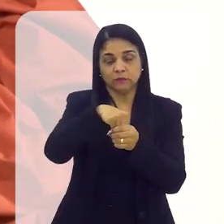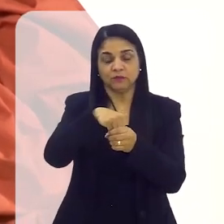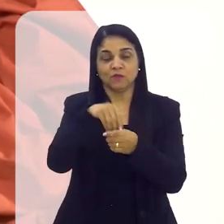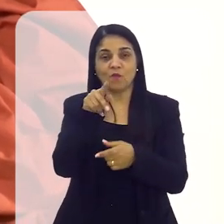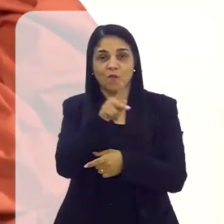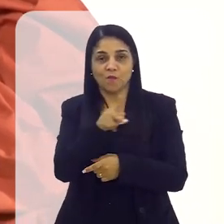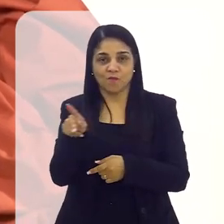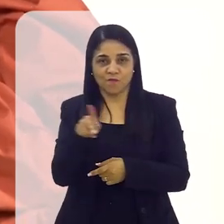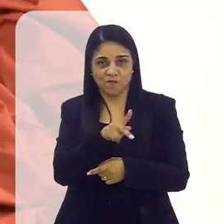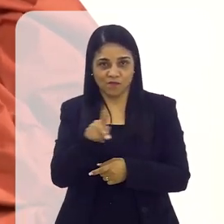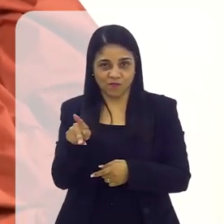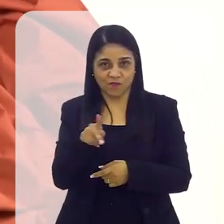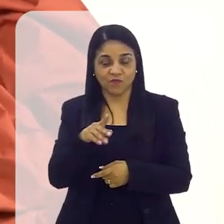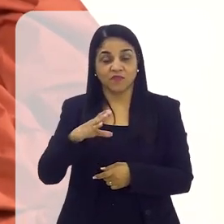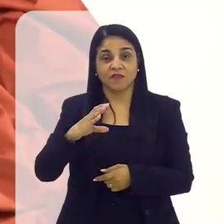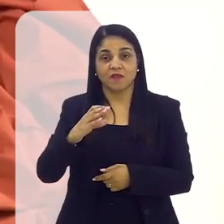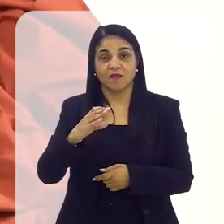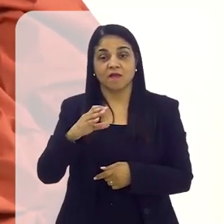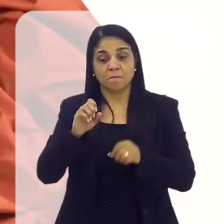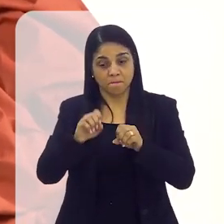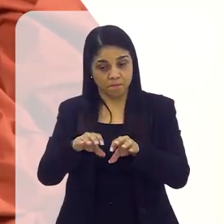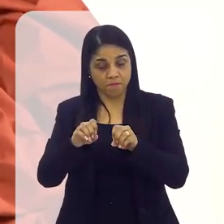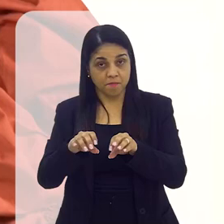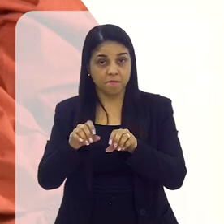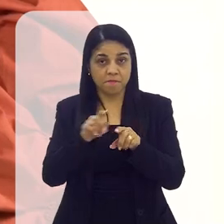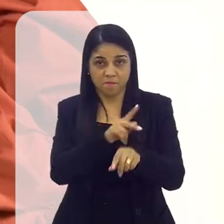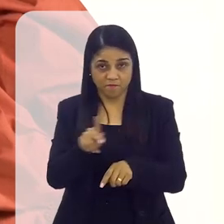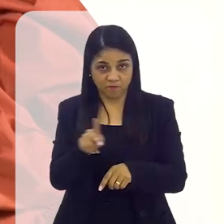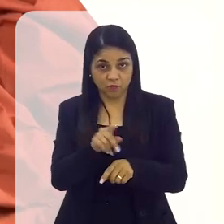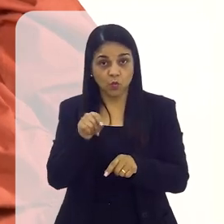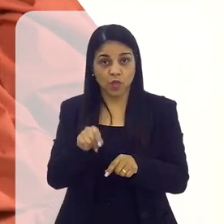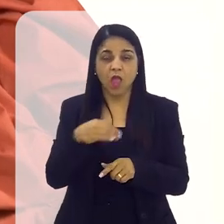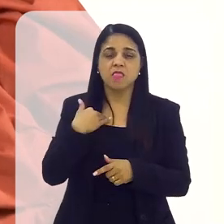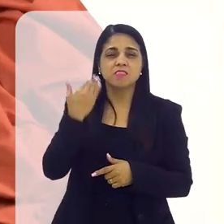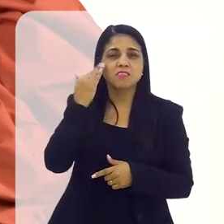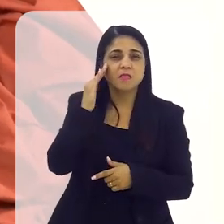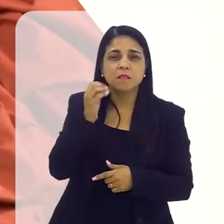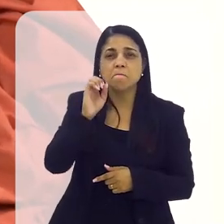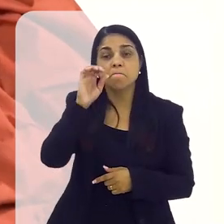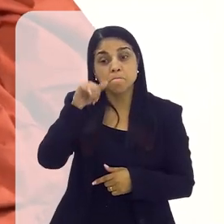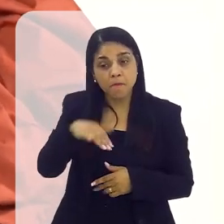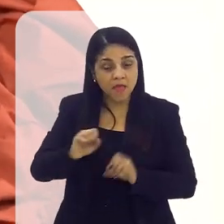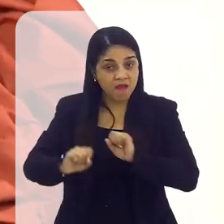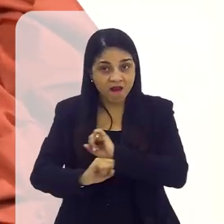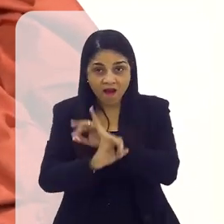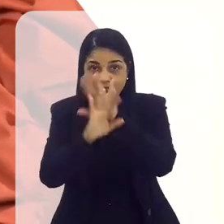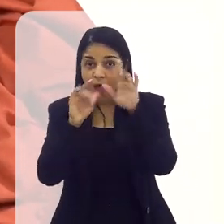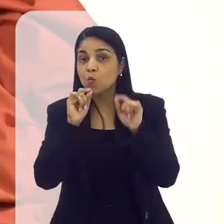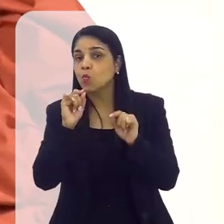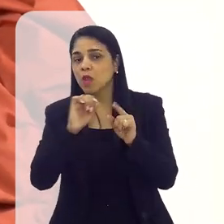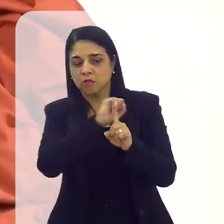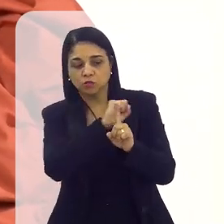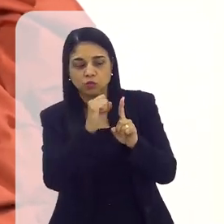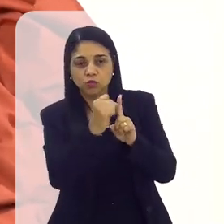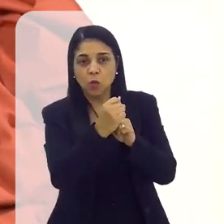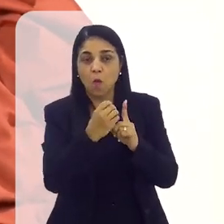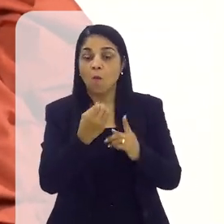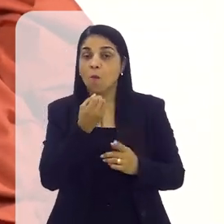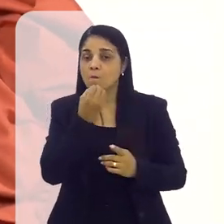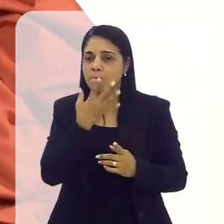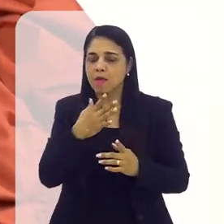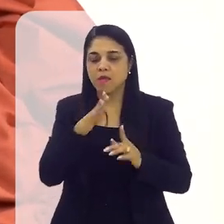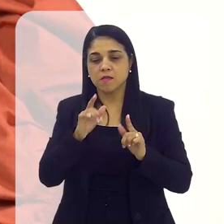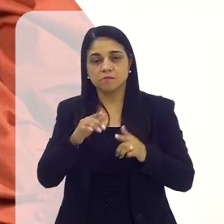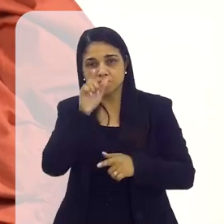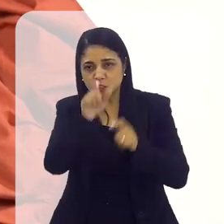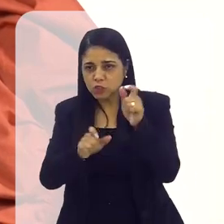como professor é a pessoa que se oferece entender bem, ser claro para ela o que é o social, o que é fazer